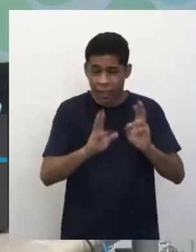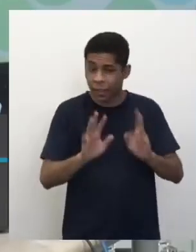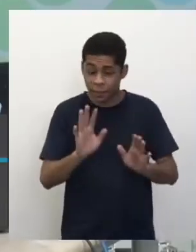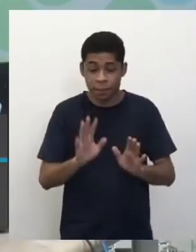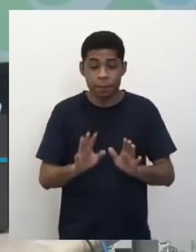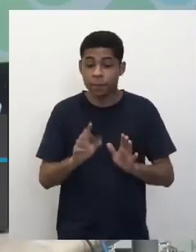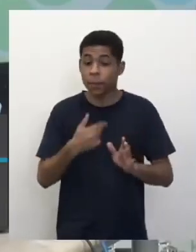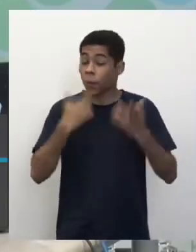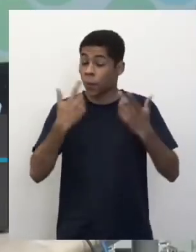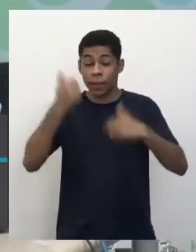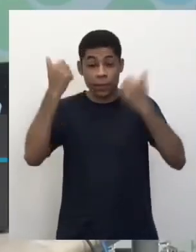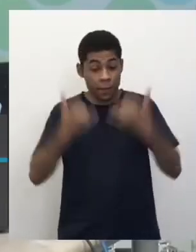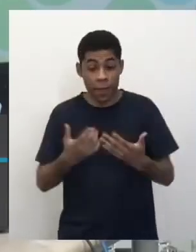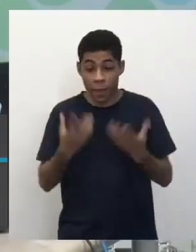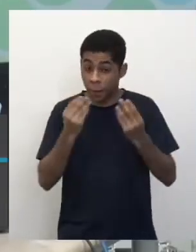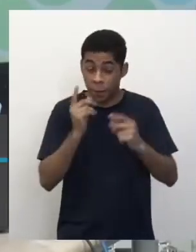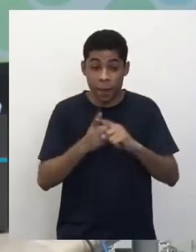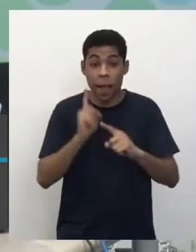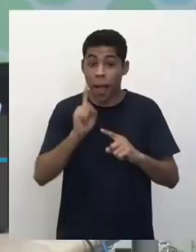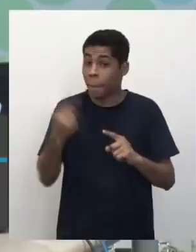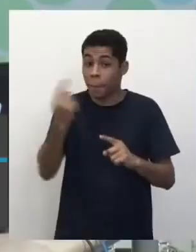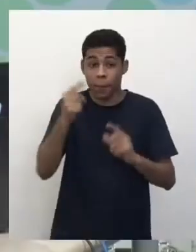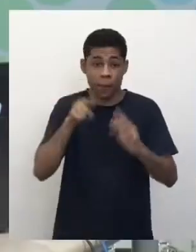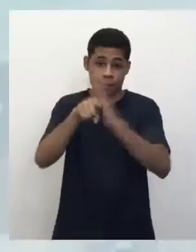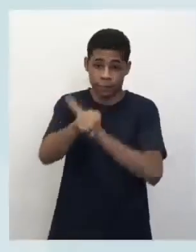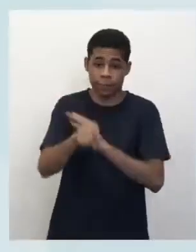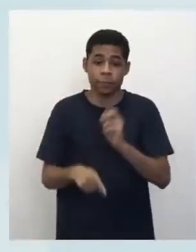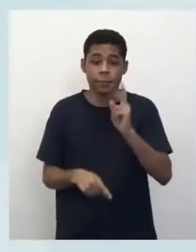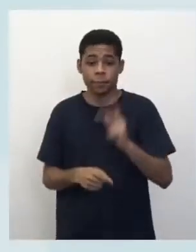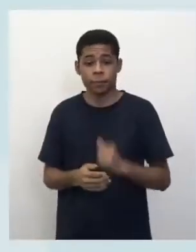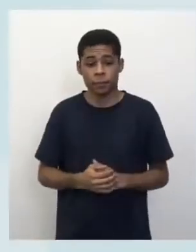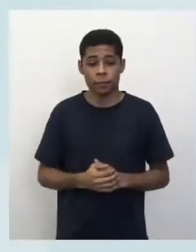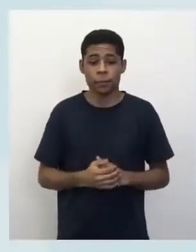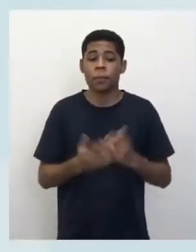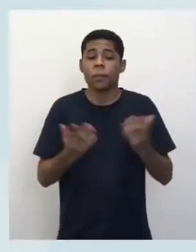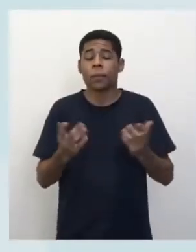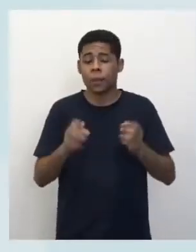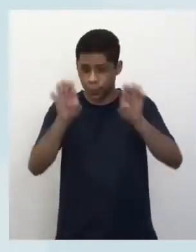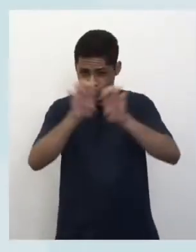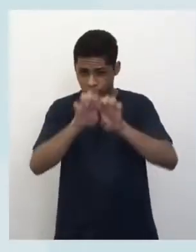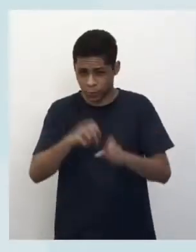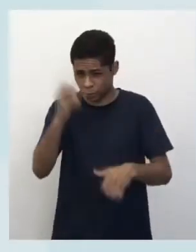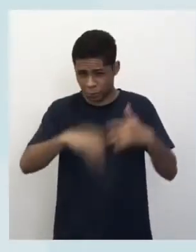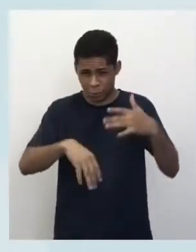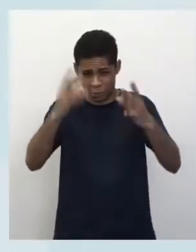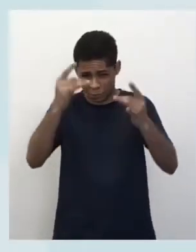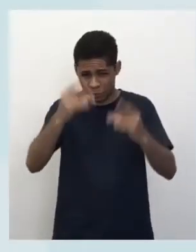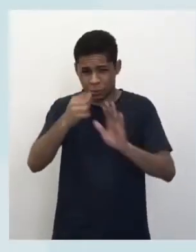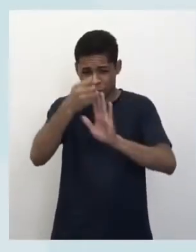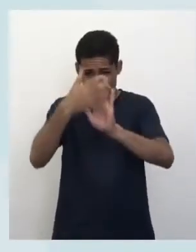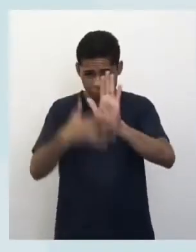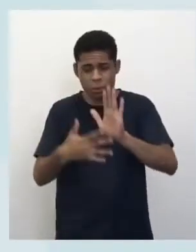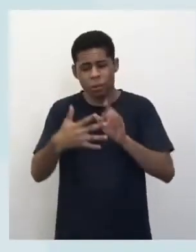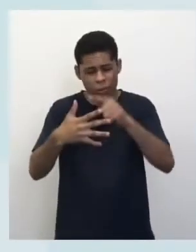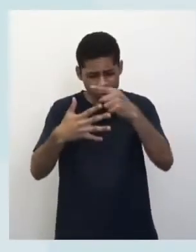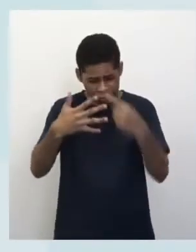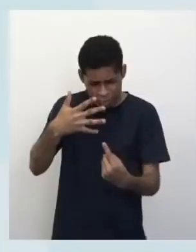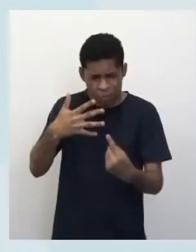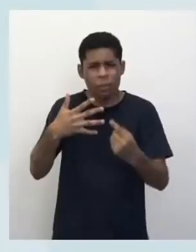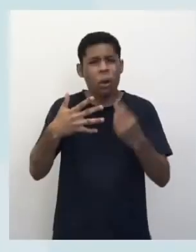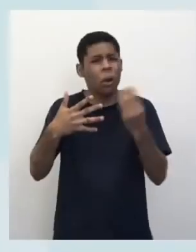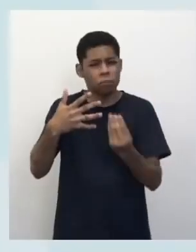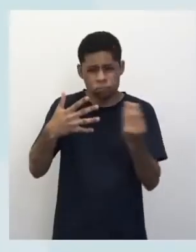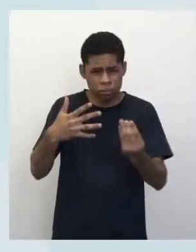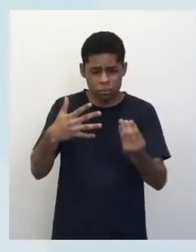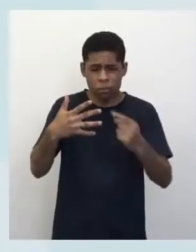quero falar muito, porque essa já é a primeira questão. Então, vamos lá. Ó. Quanto à estrutura, como o texto está escrito? O